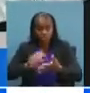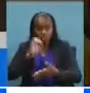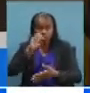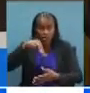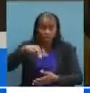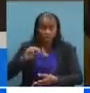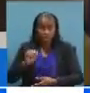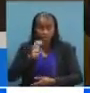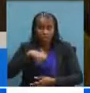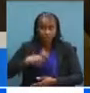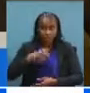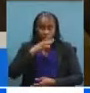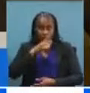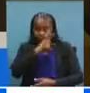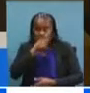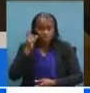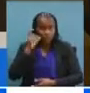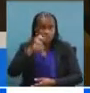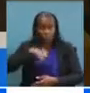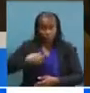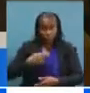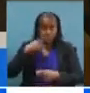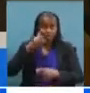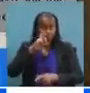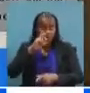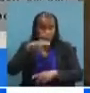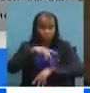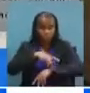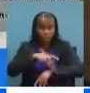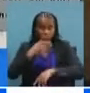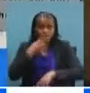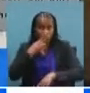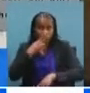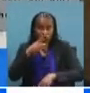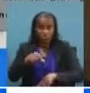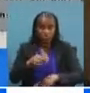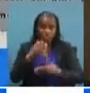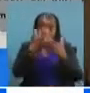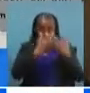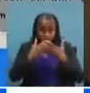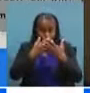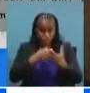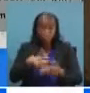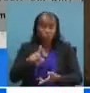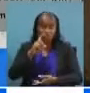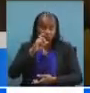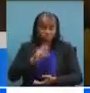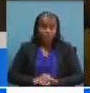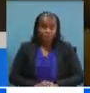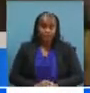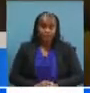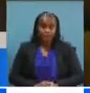em cabo verde pensa no compromisso do cabo verde na luta contra o crime do tabagismo e as virtudes do estudo e as medidas preconizadas